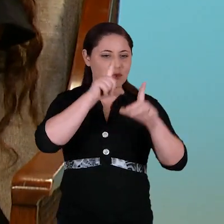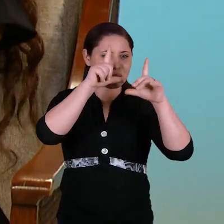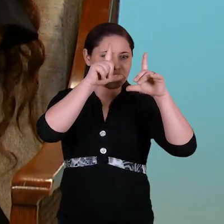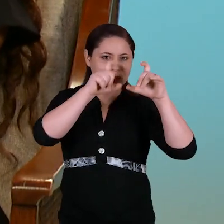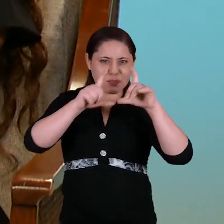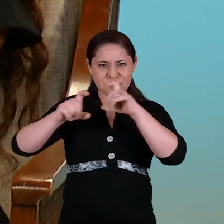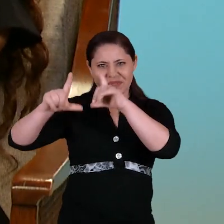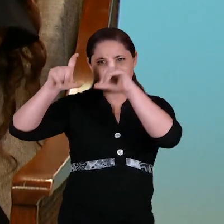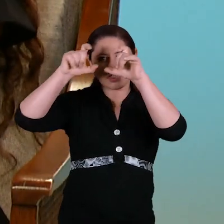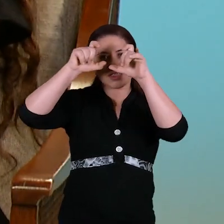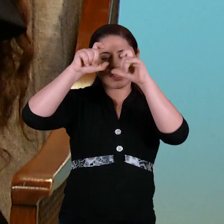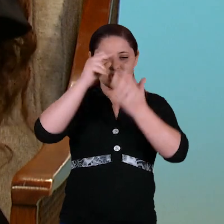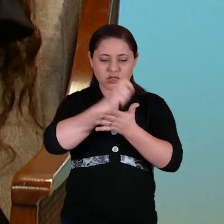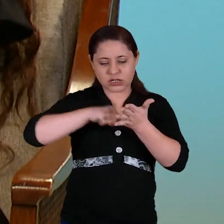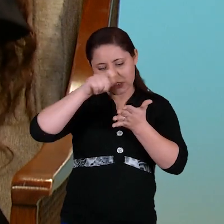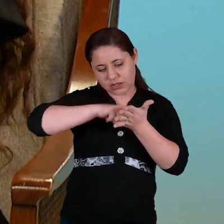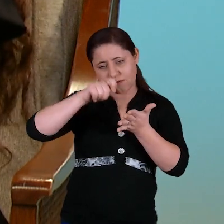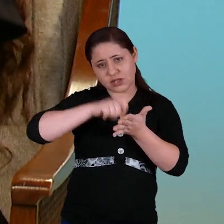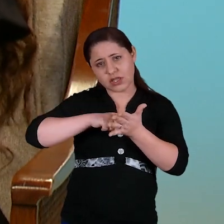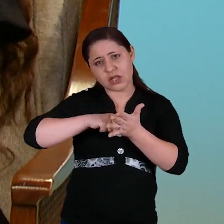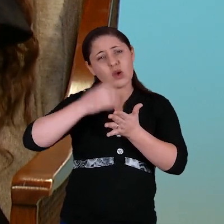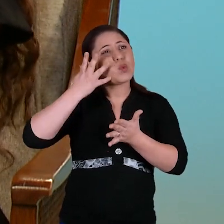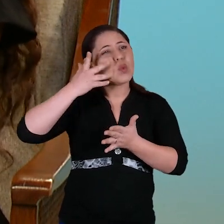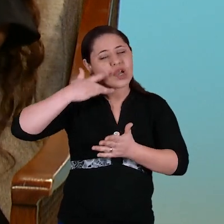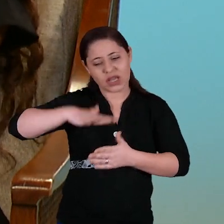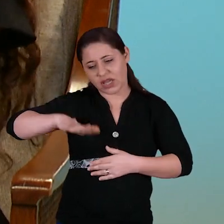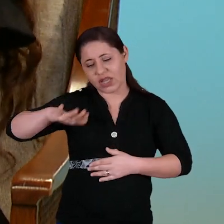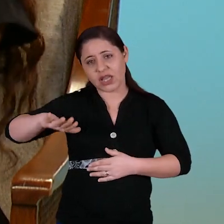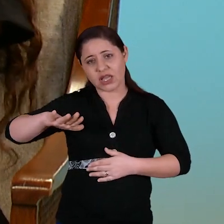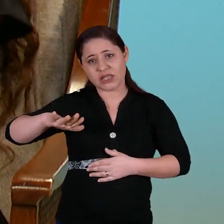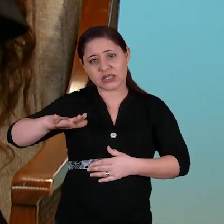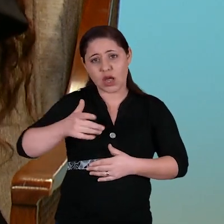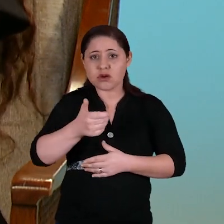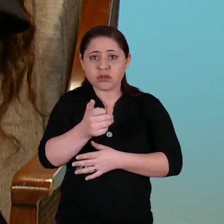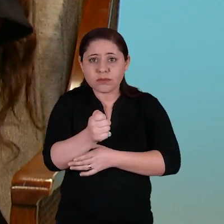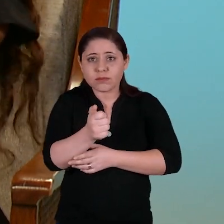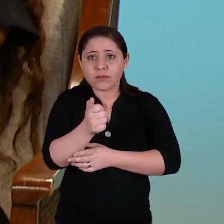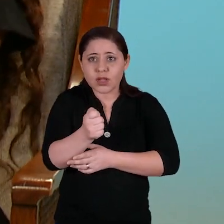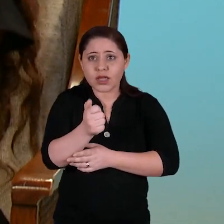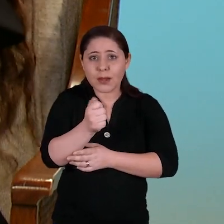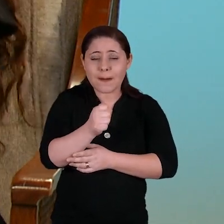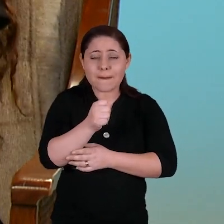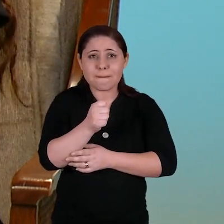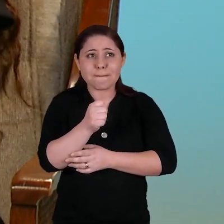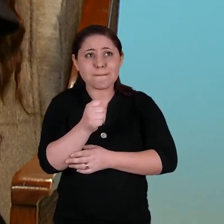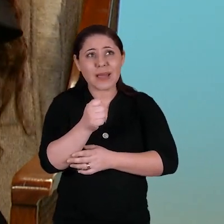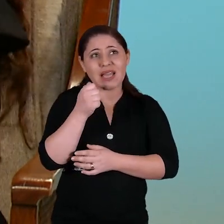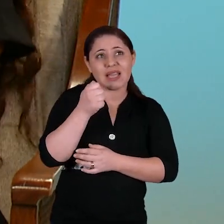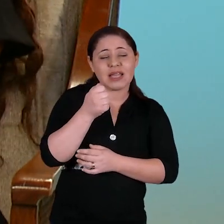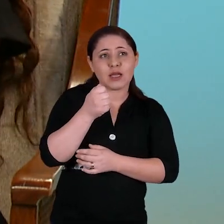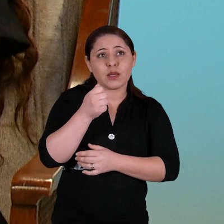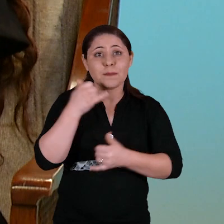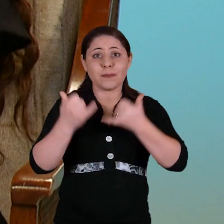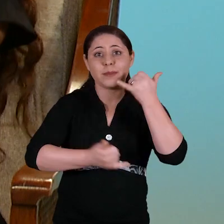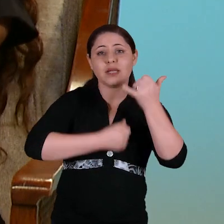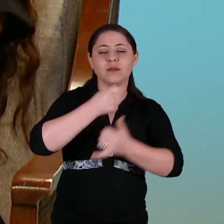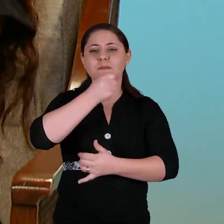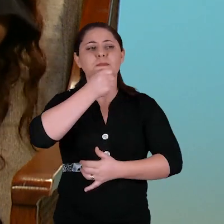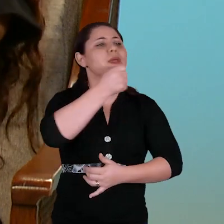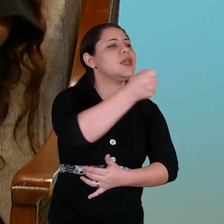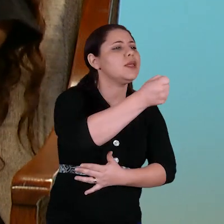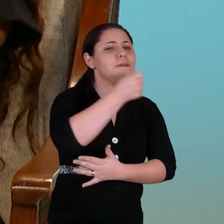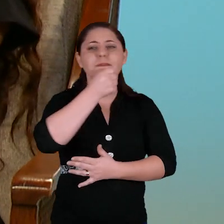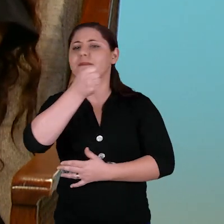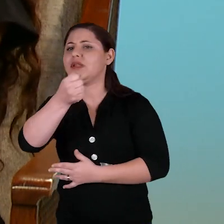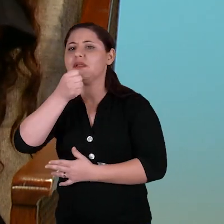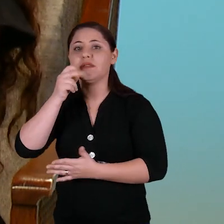de escrever. Desde pequenininha ficava com o controle da TV, brincando de microfone, conversando com as pessoas. Então